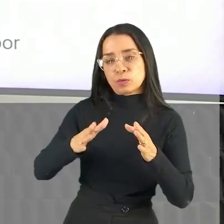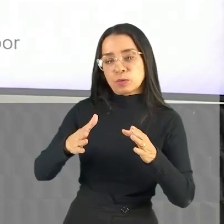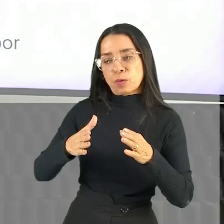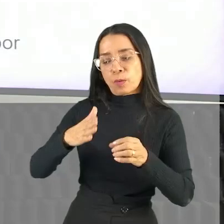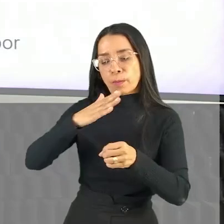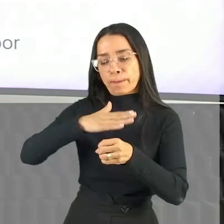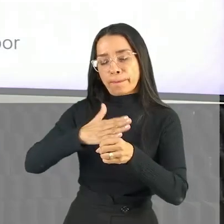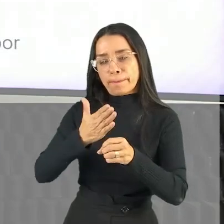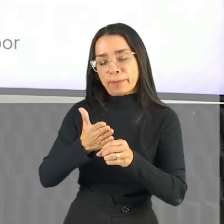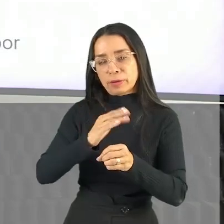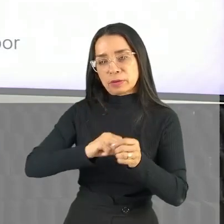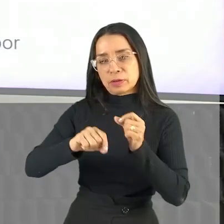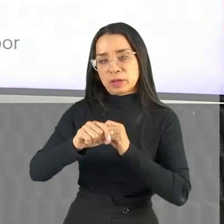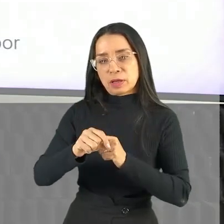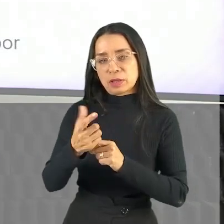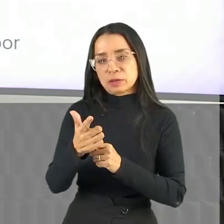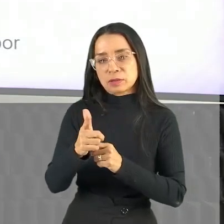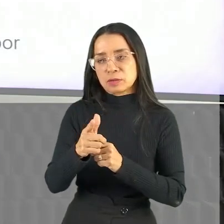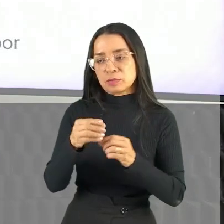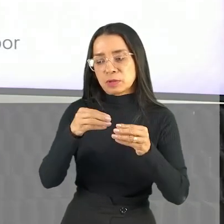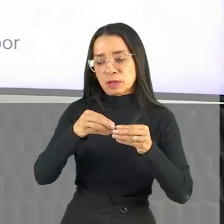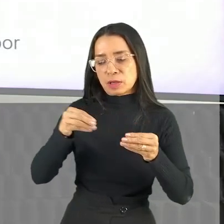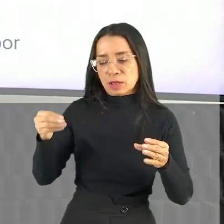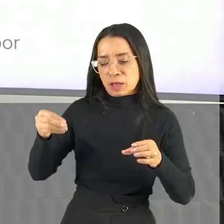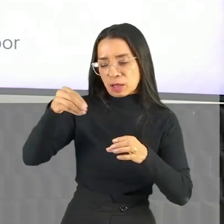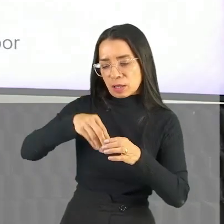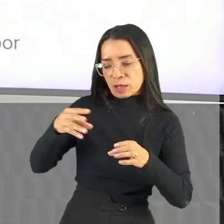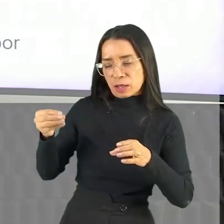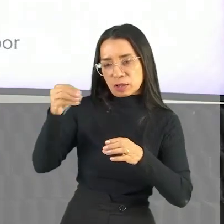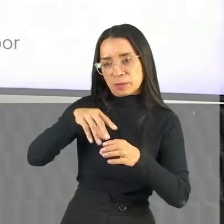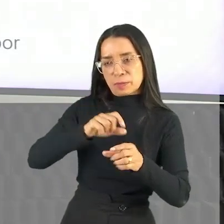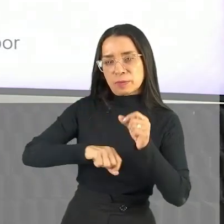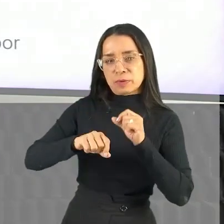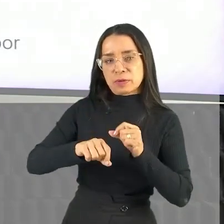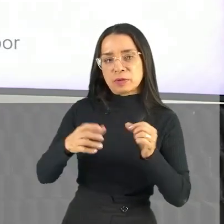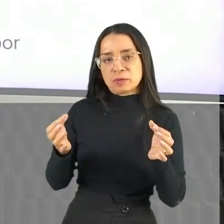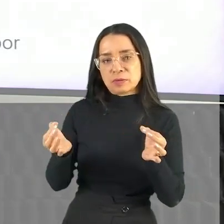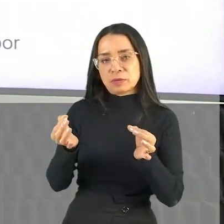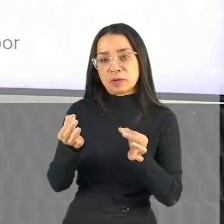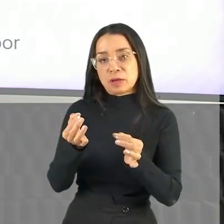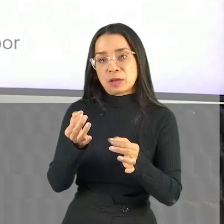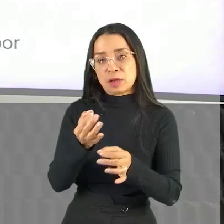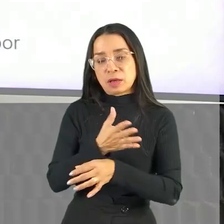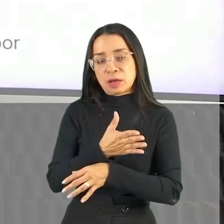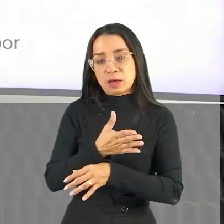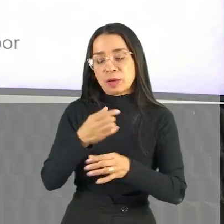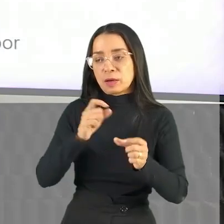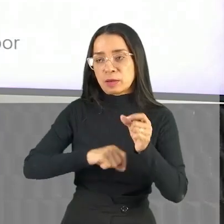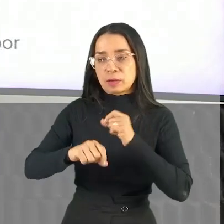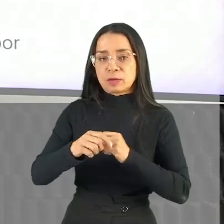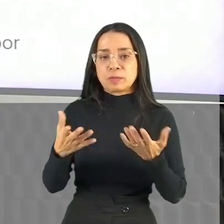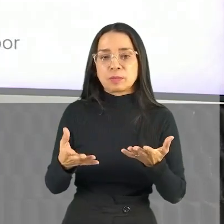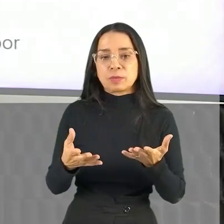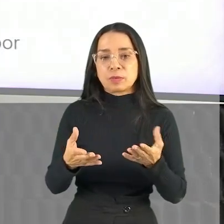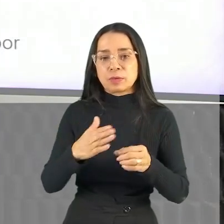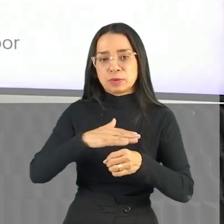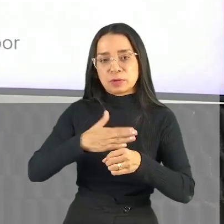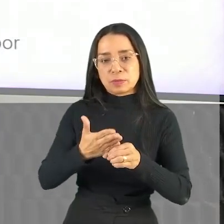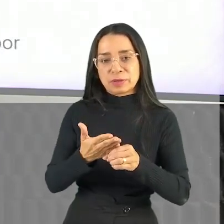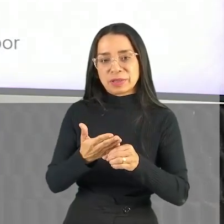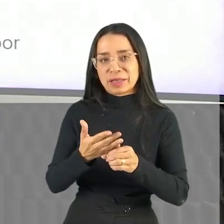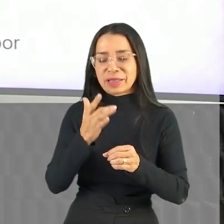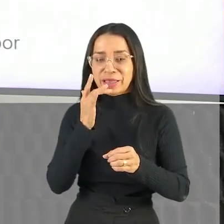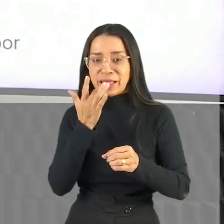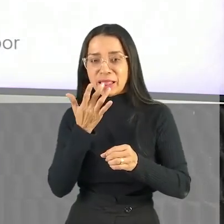panela. Quando terminou de cozinhá-lo, as batatas estavam salgadas, porque absorveram parte do